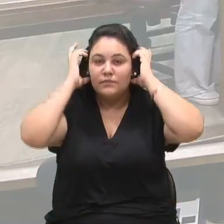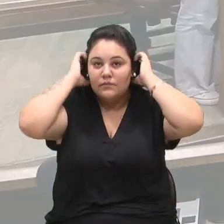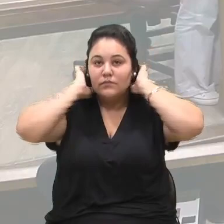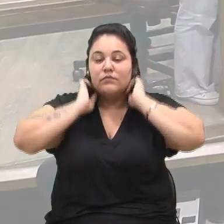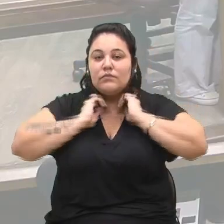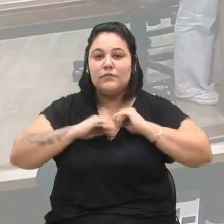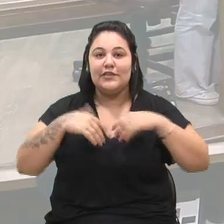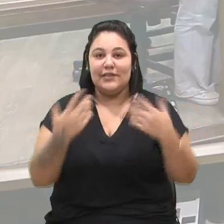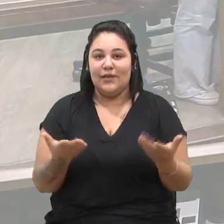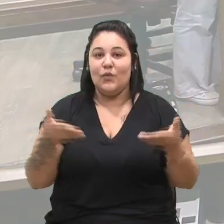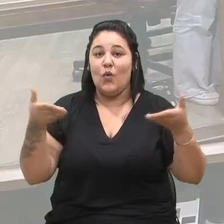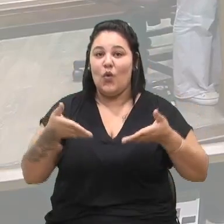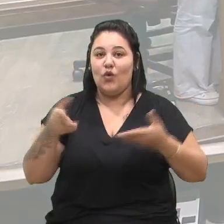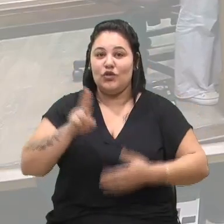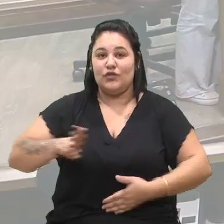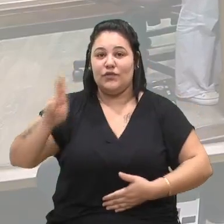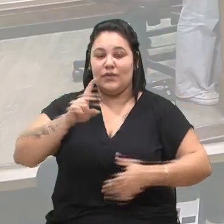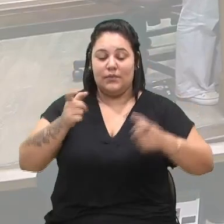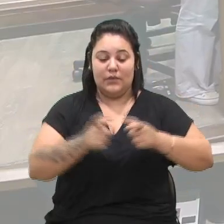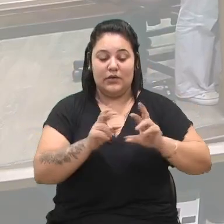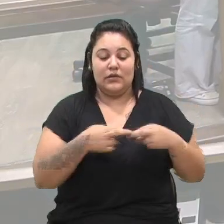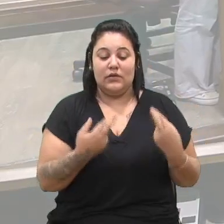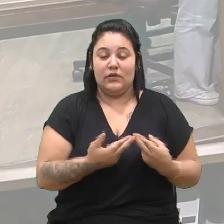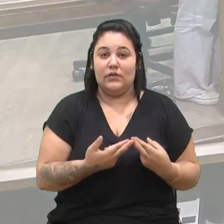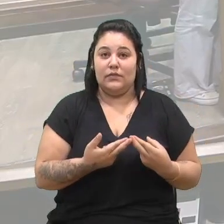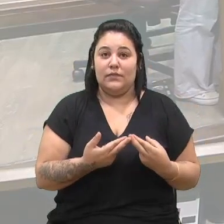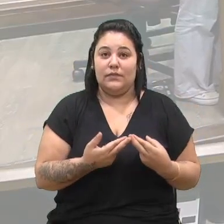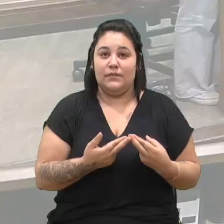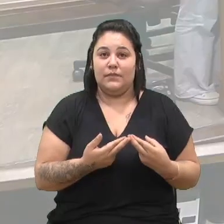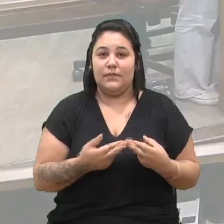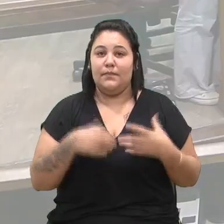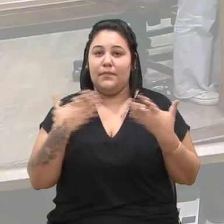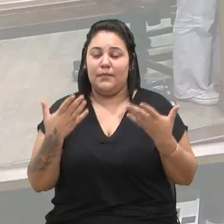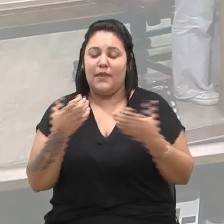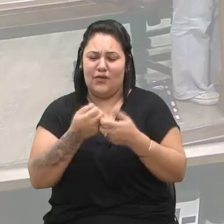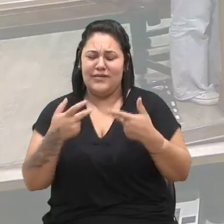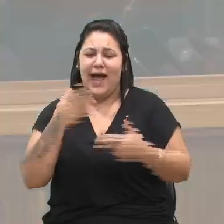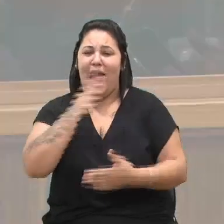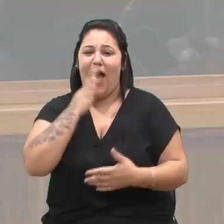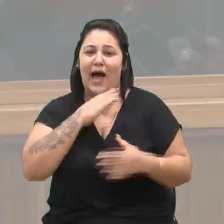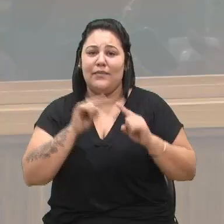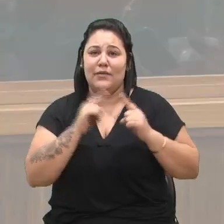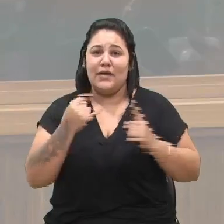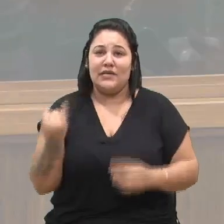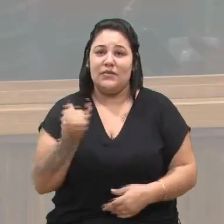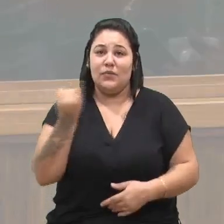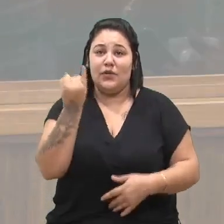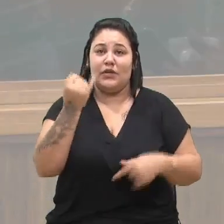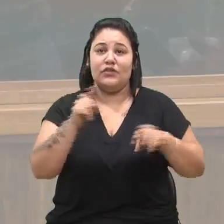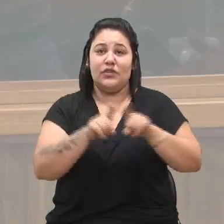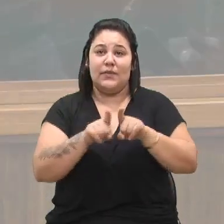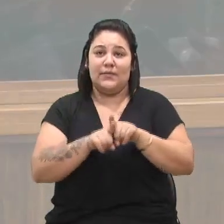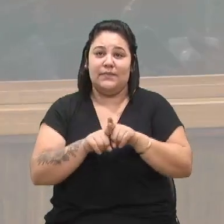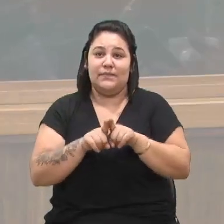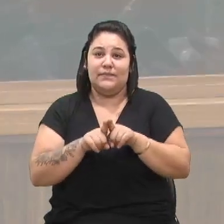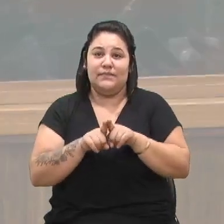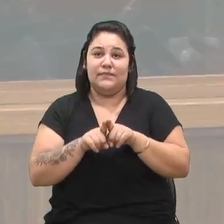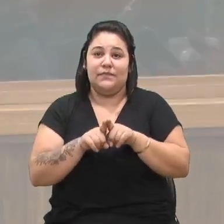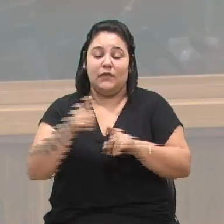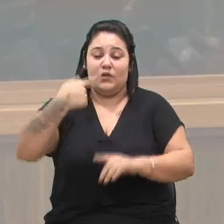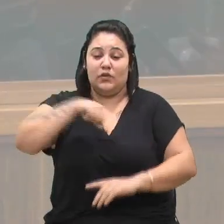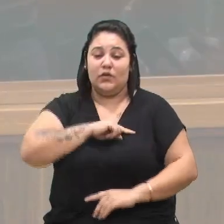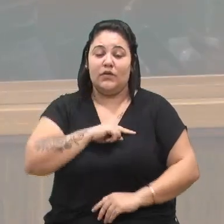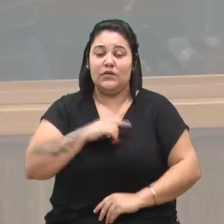hoje vou usar o pequeno expediente para algo bem rápido, mas muito importante. A gente sabe que